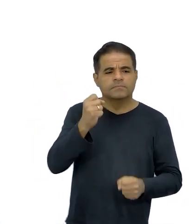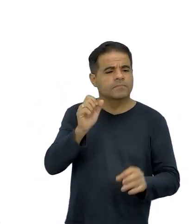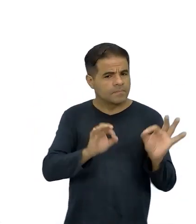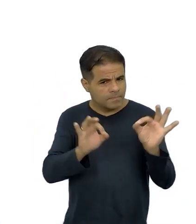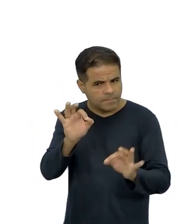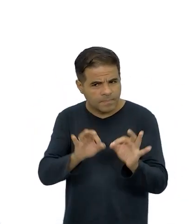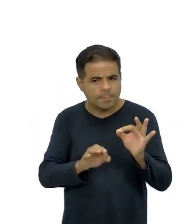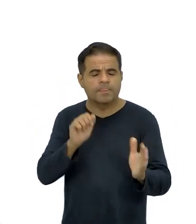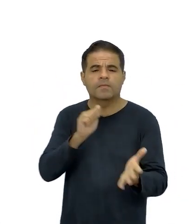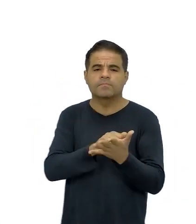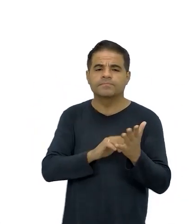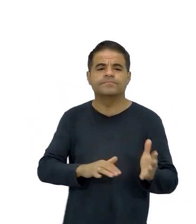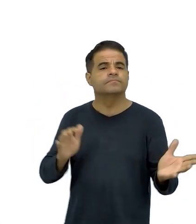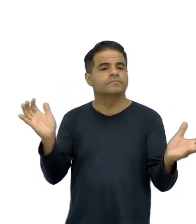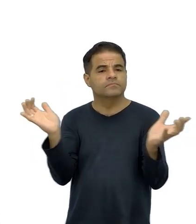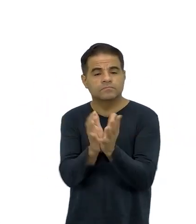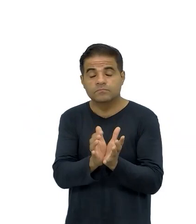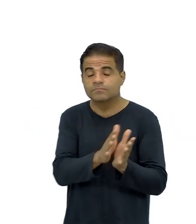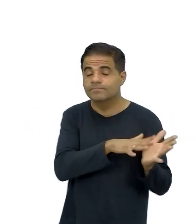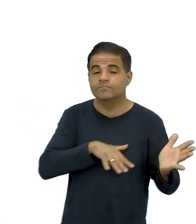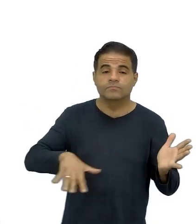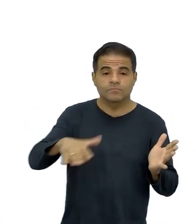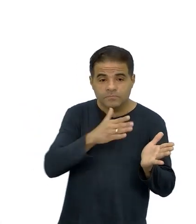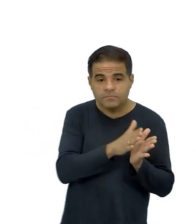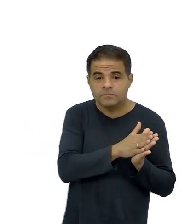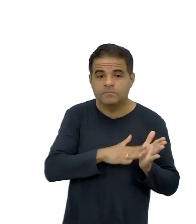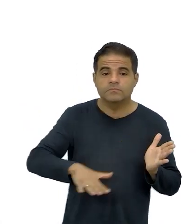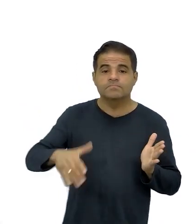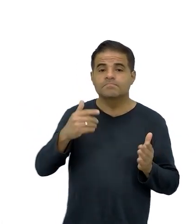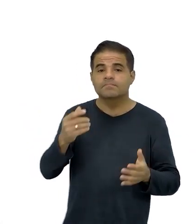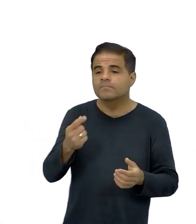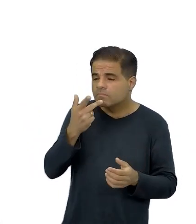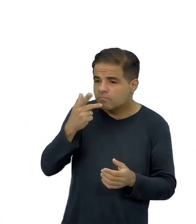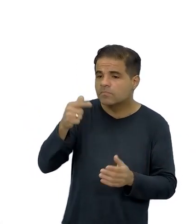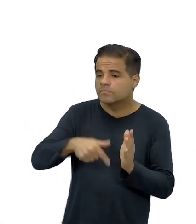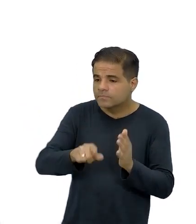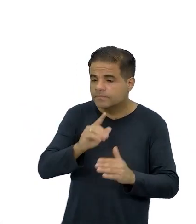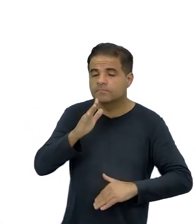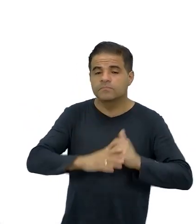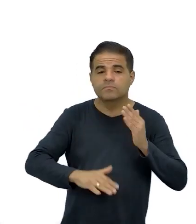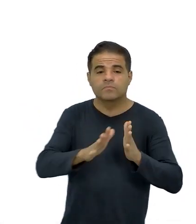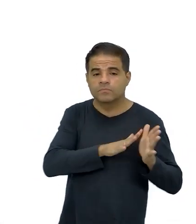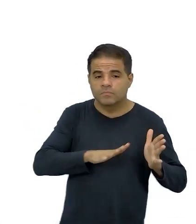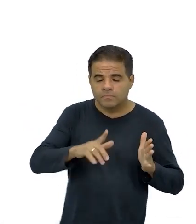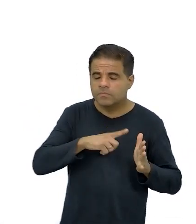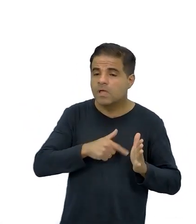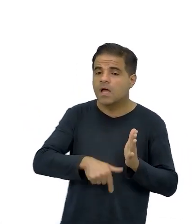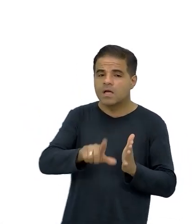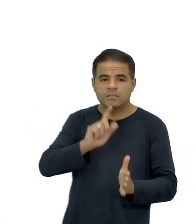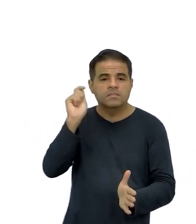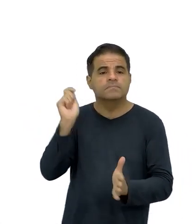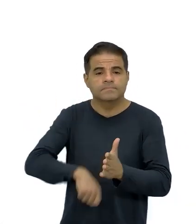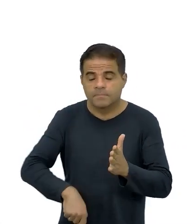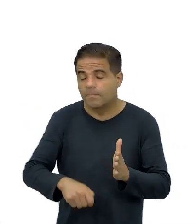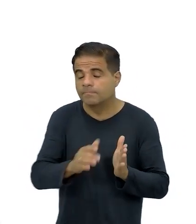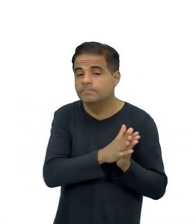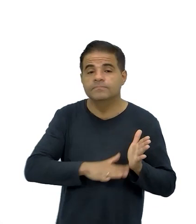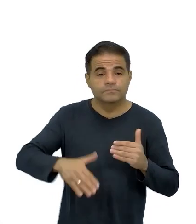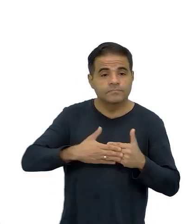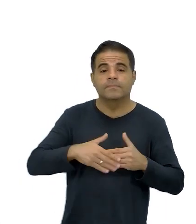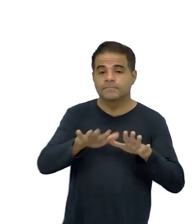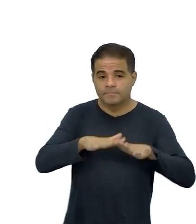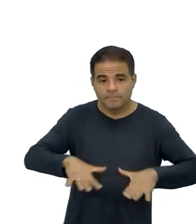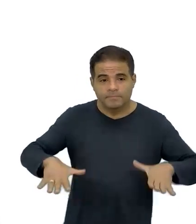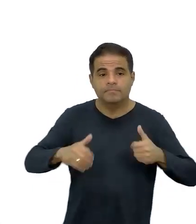construído coletivamente com as contribuições dos estudantes antes deles registrarem em seus próprios